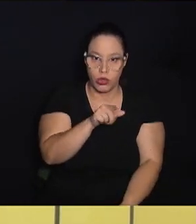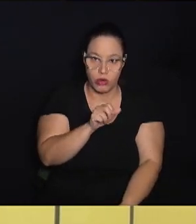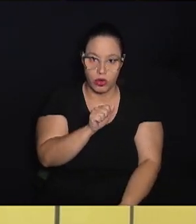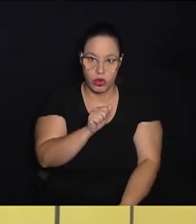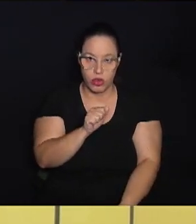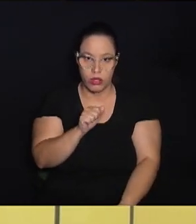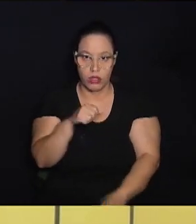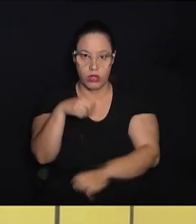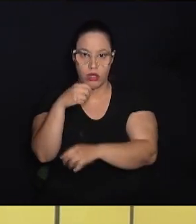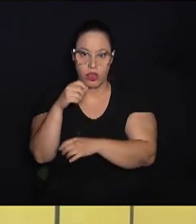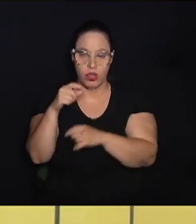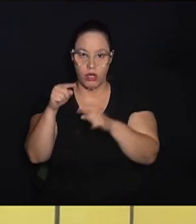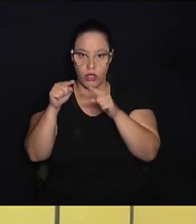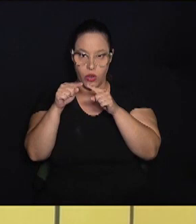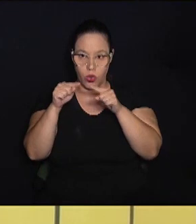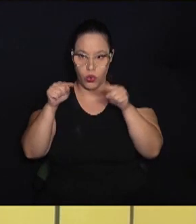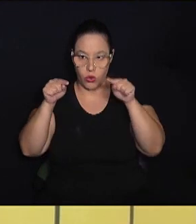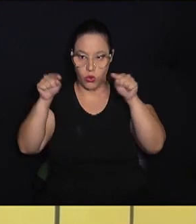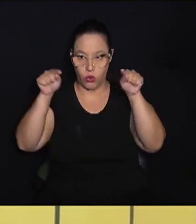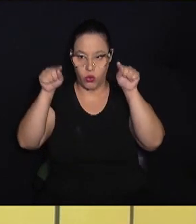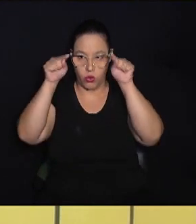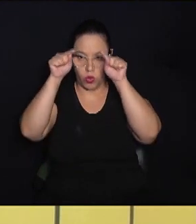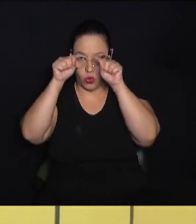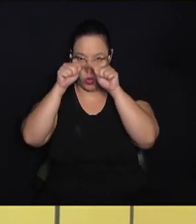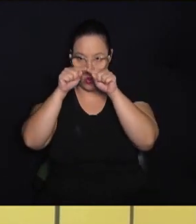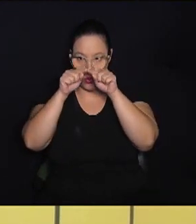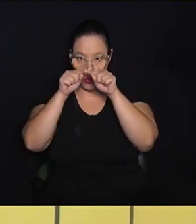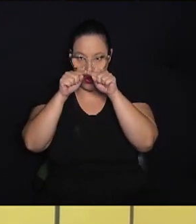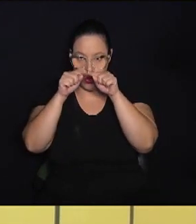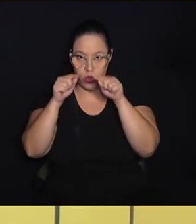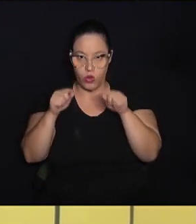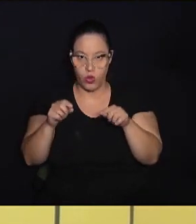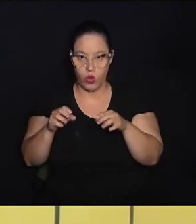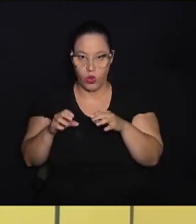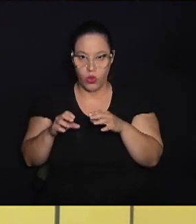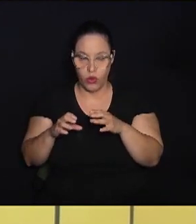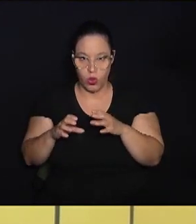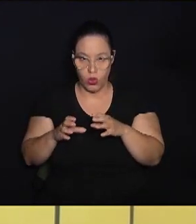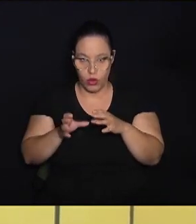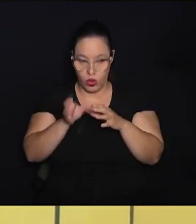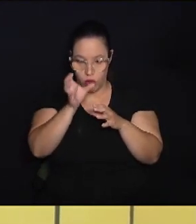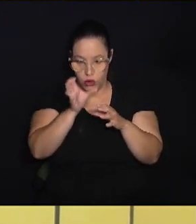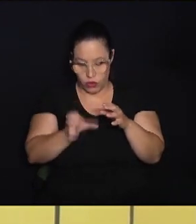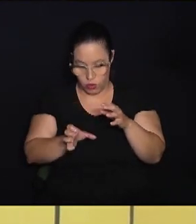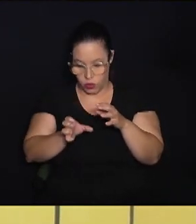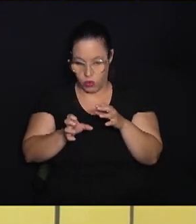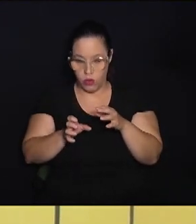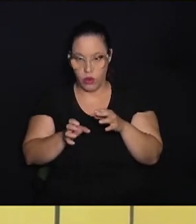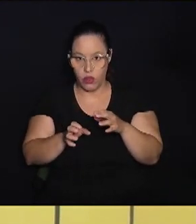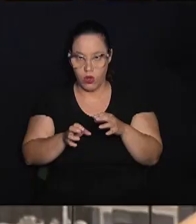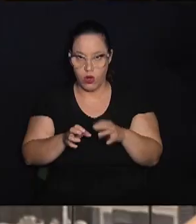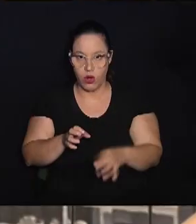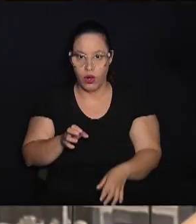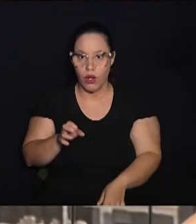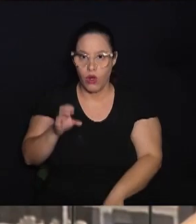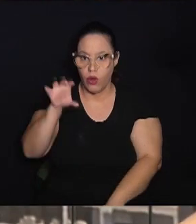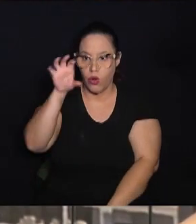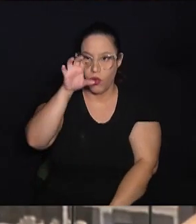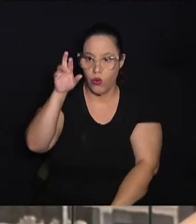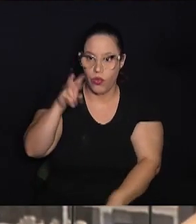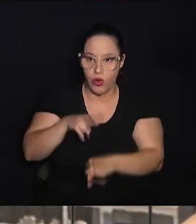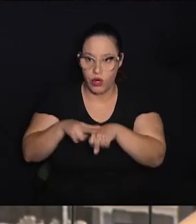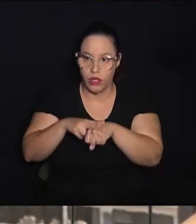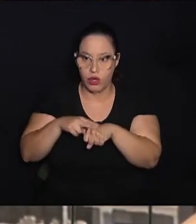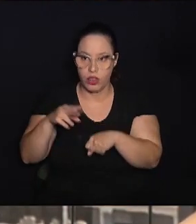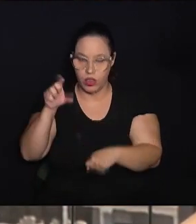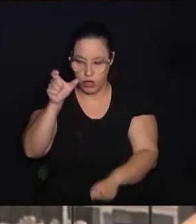Arvorezinha que você faz na historinha ali que aquela copa a copa da árvore inteira verde e um tronquinho marrom e aquela copa